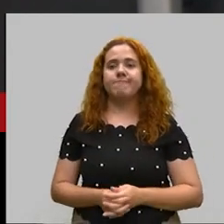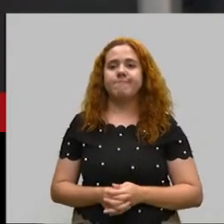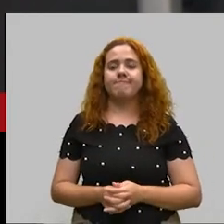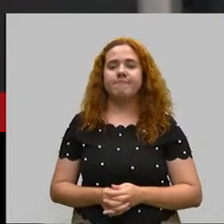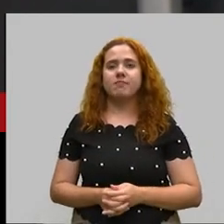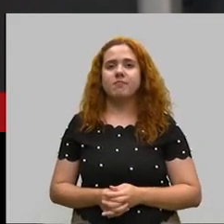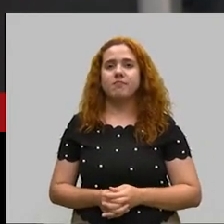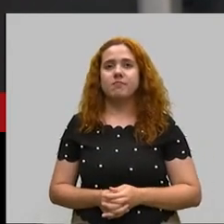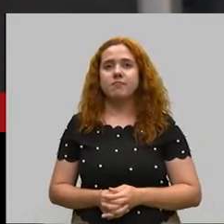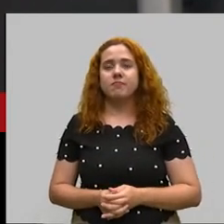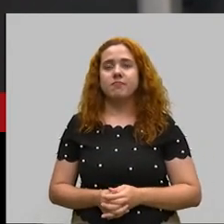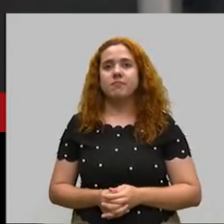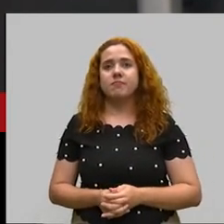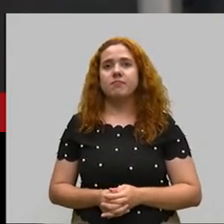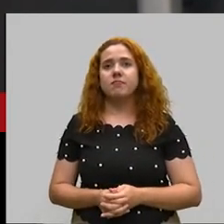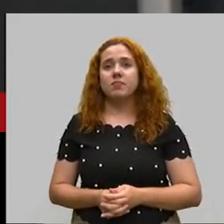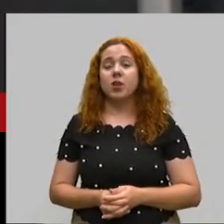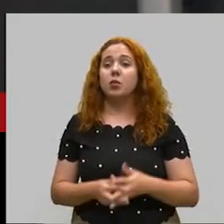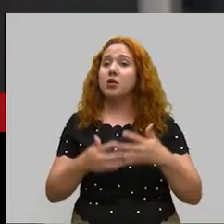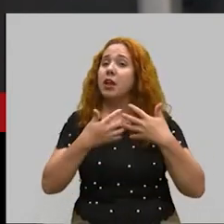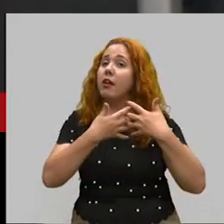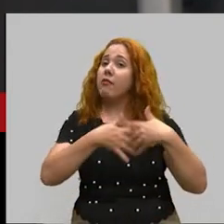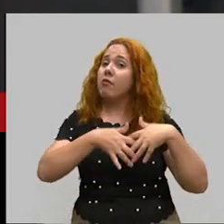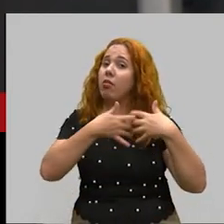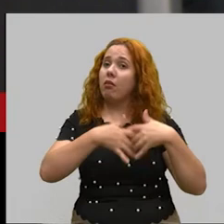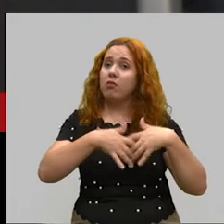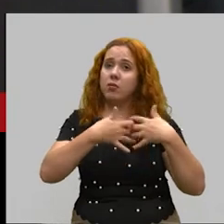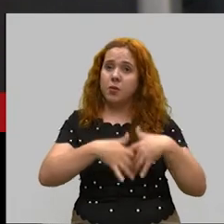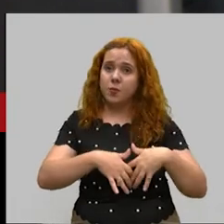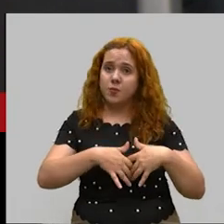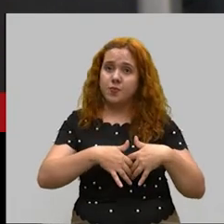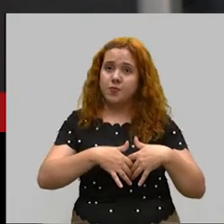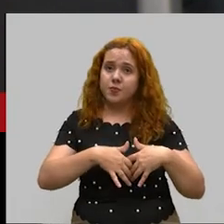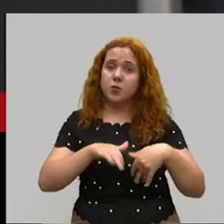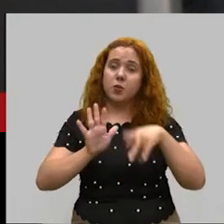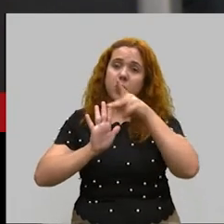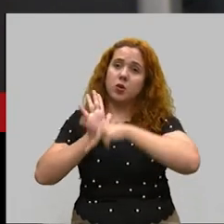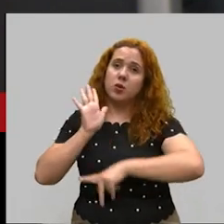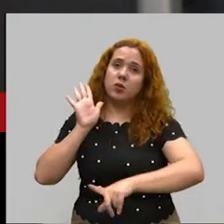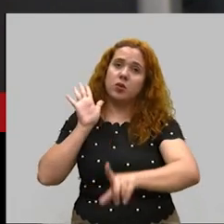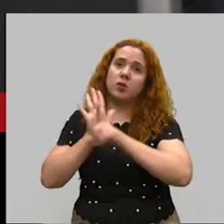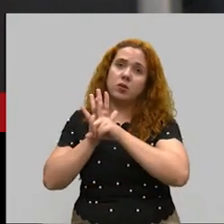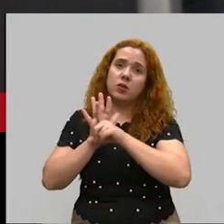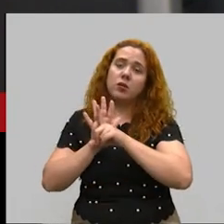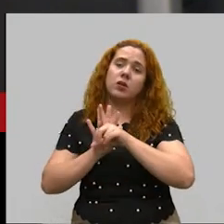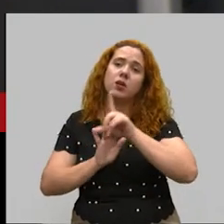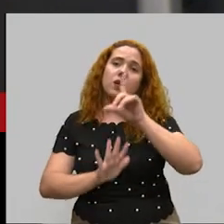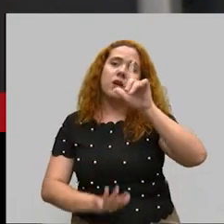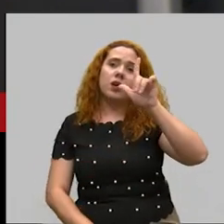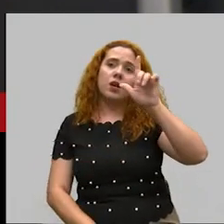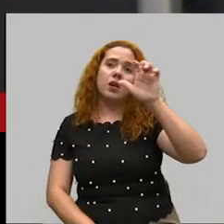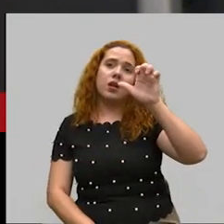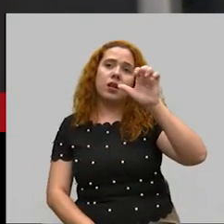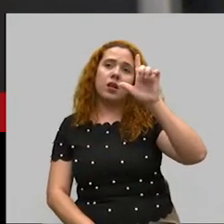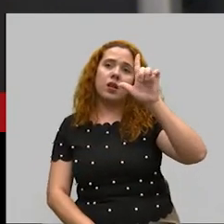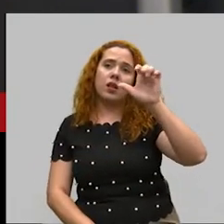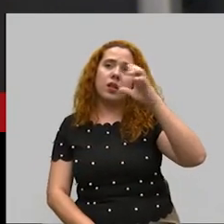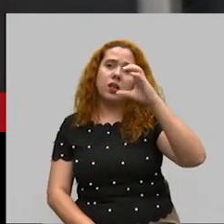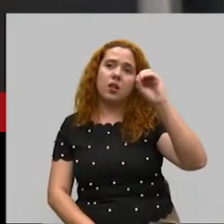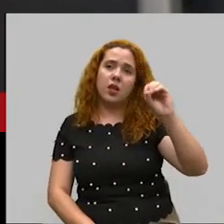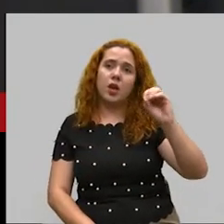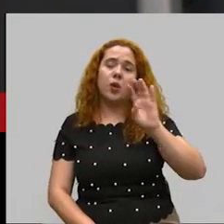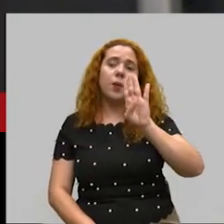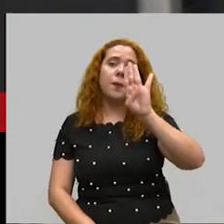uma uma uma reflexão com relação ao projeto de lei Leleco e Bia eh No que diz